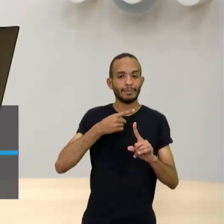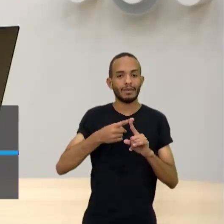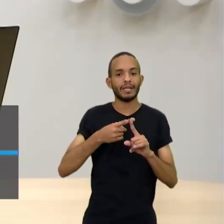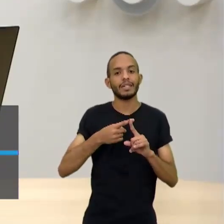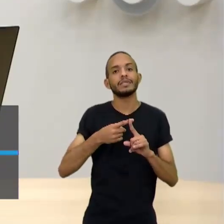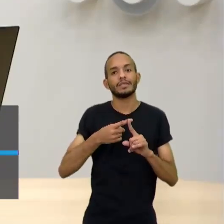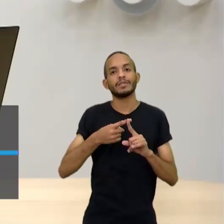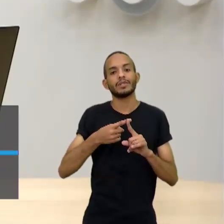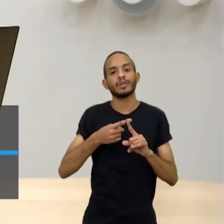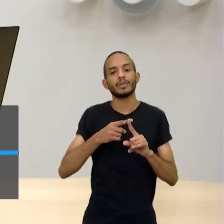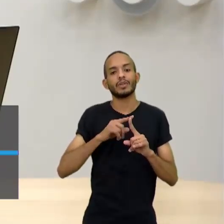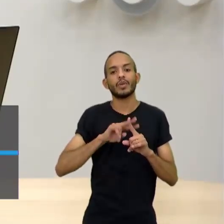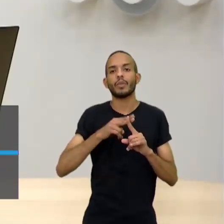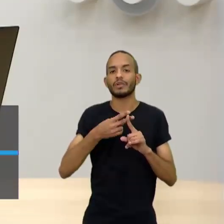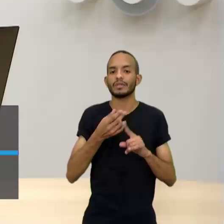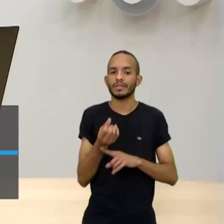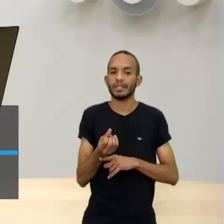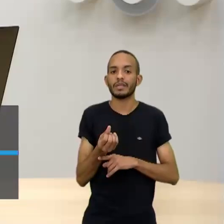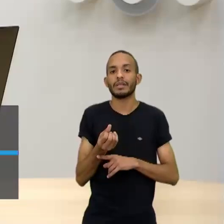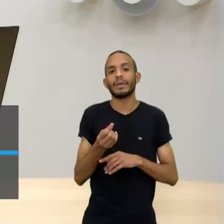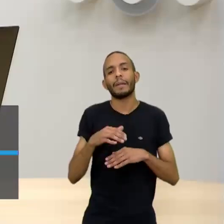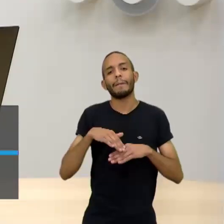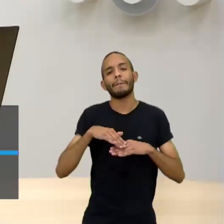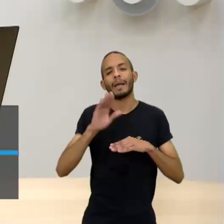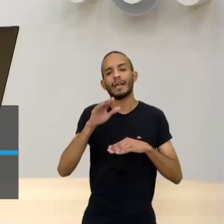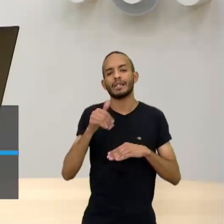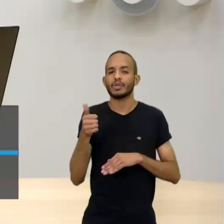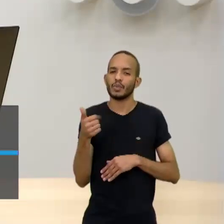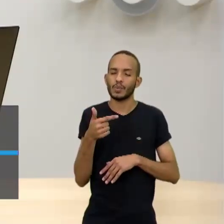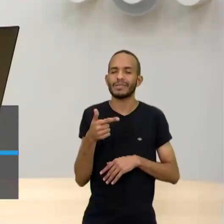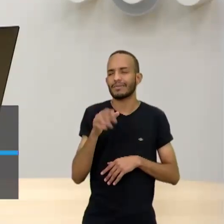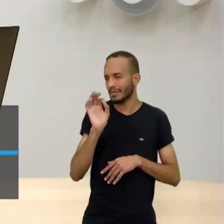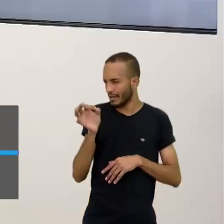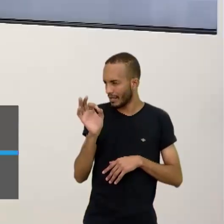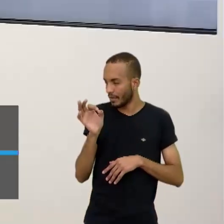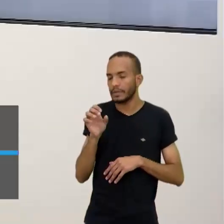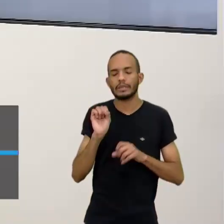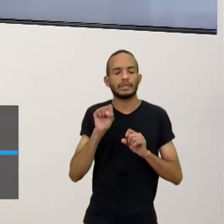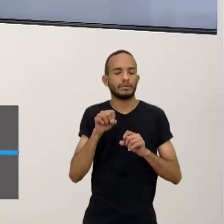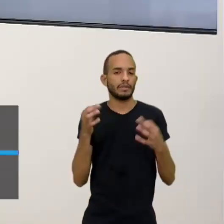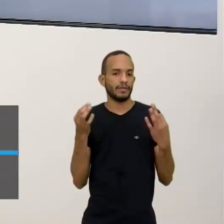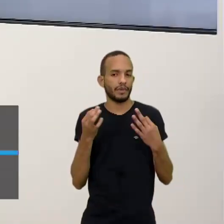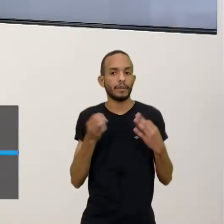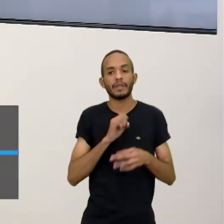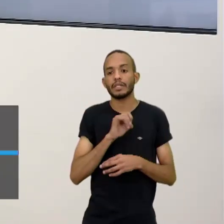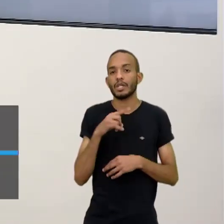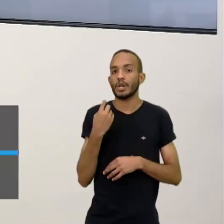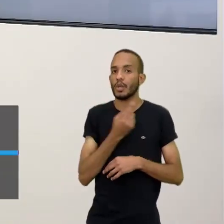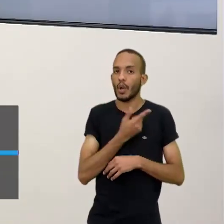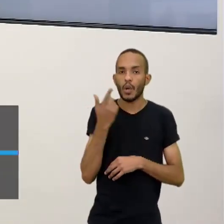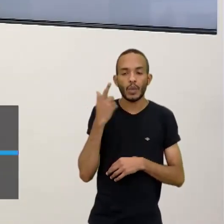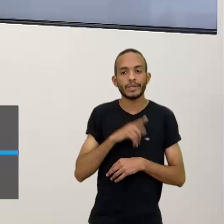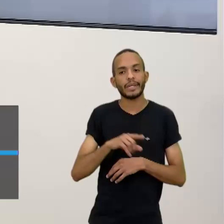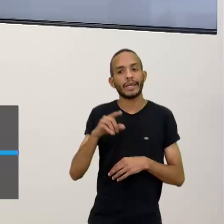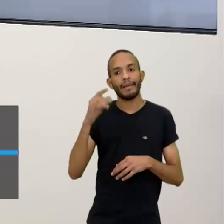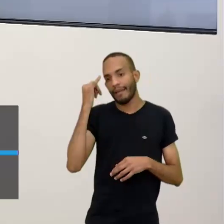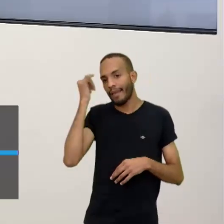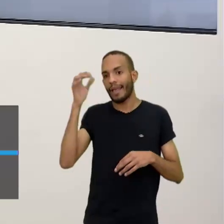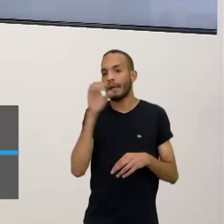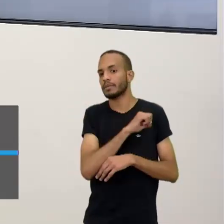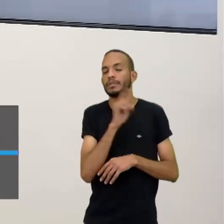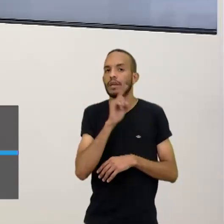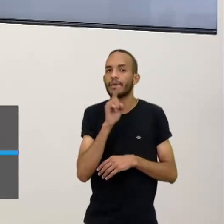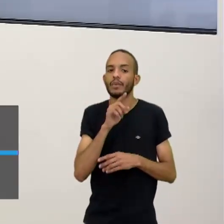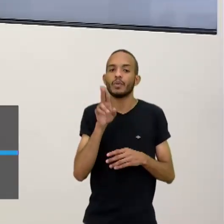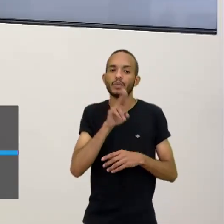de 6. 2 vezes 6, 12. Então, vai ser um pouquinho maior que 12. Não é, Viviane? Perfeito. Se a gente não consegue achar de cabeça, rápido a gente